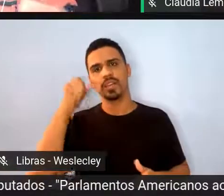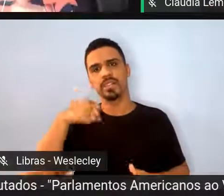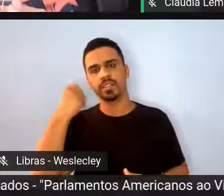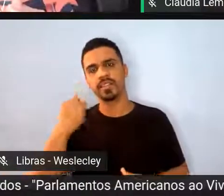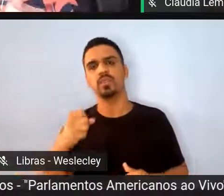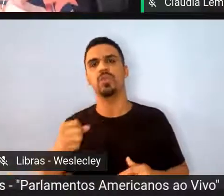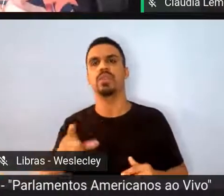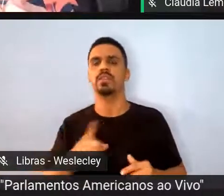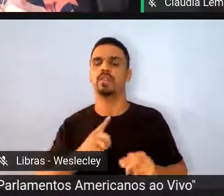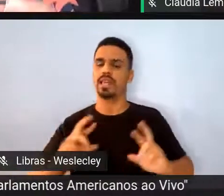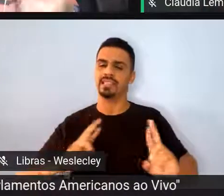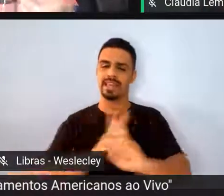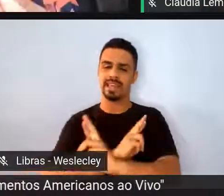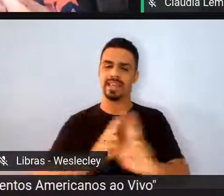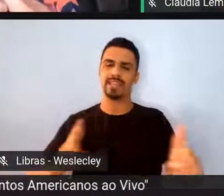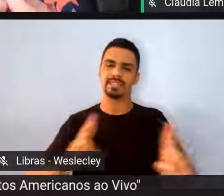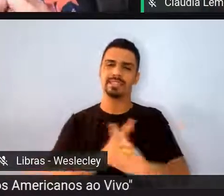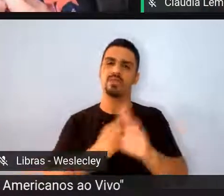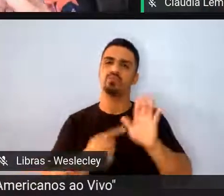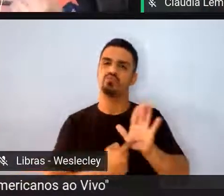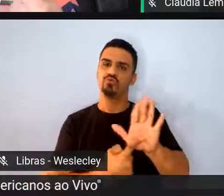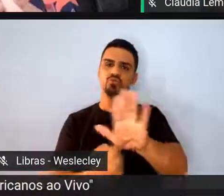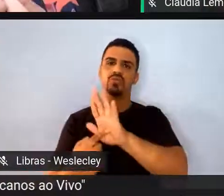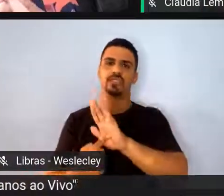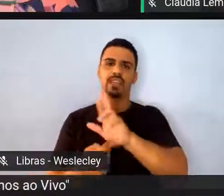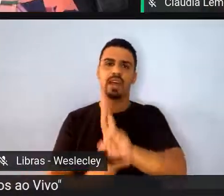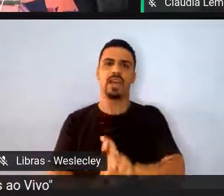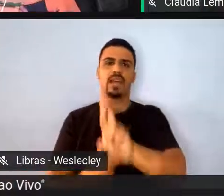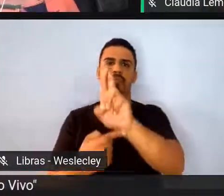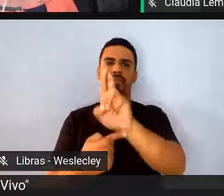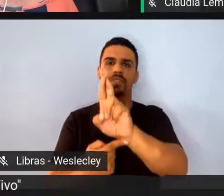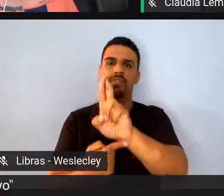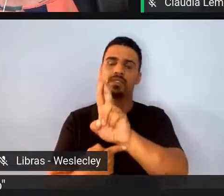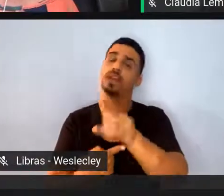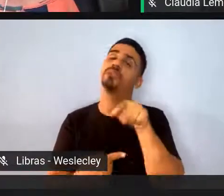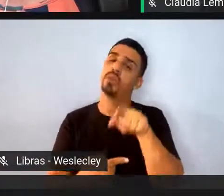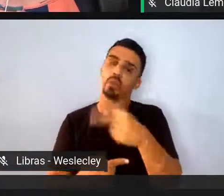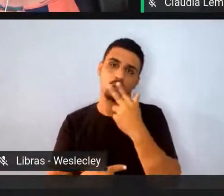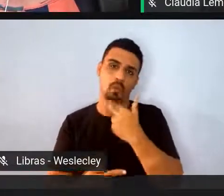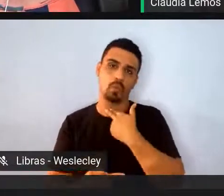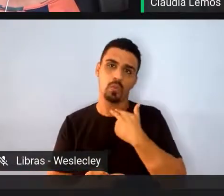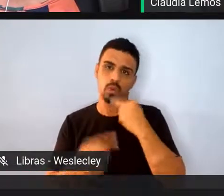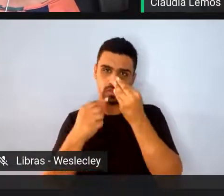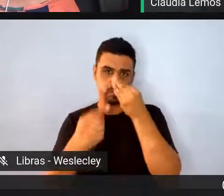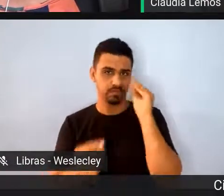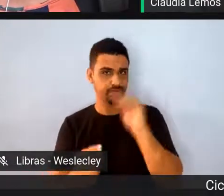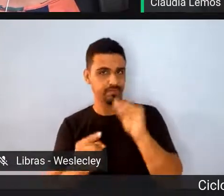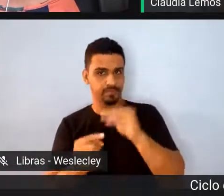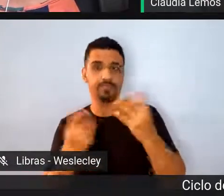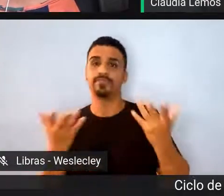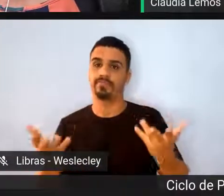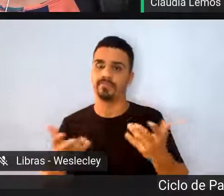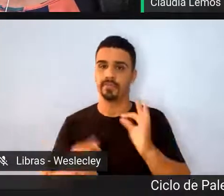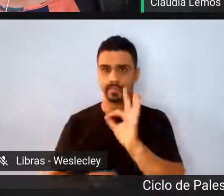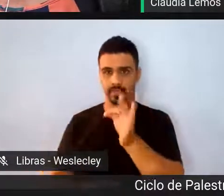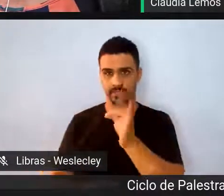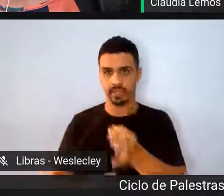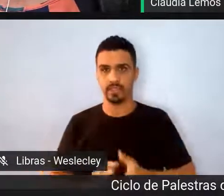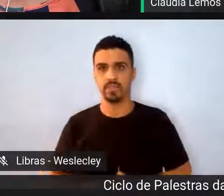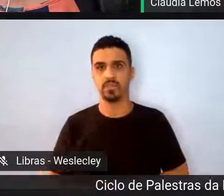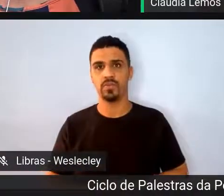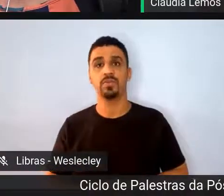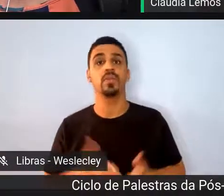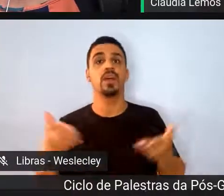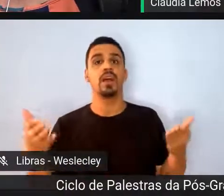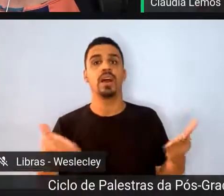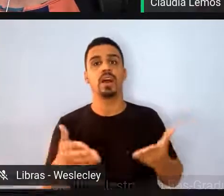relação de representação. Então, tem esse lado positivo que também não pode ser ignorado, né? Jenny, a gente está caminhando